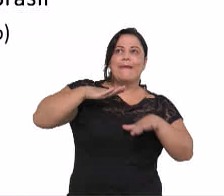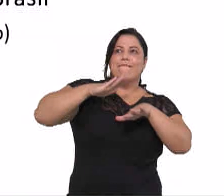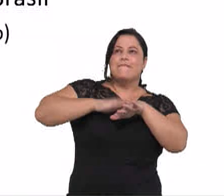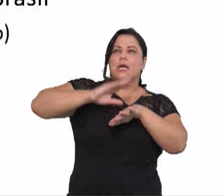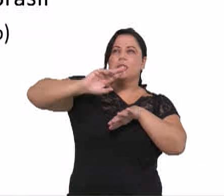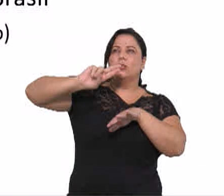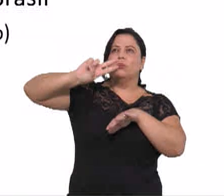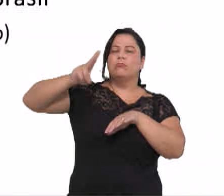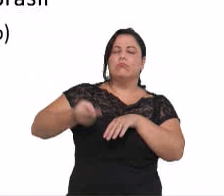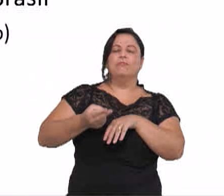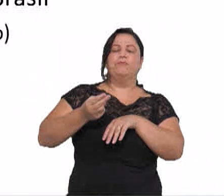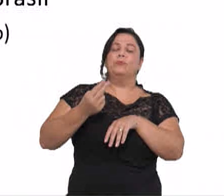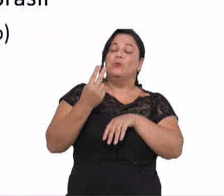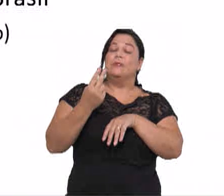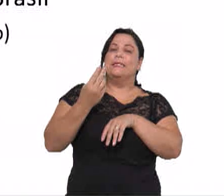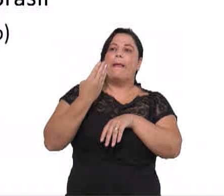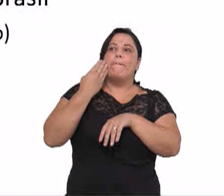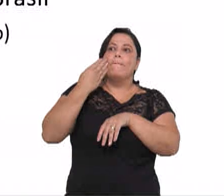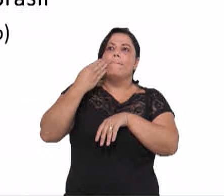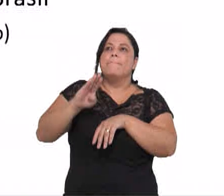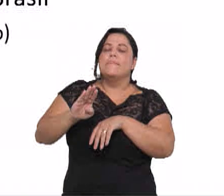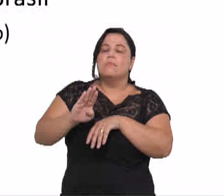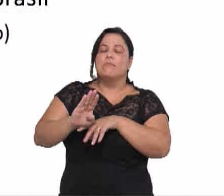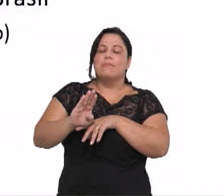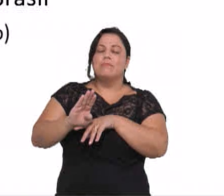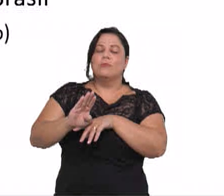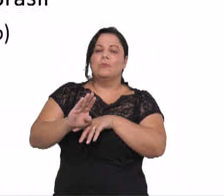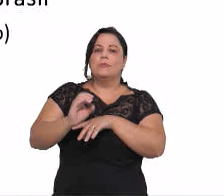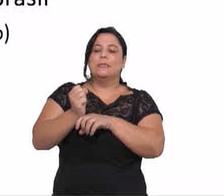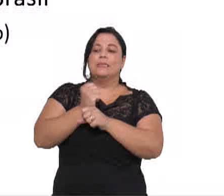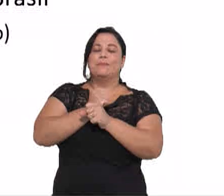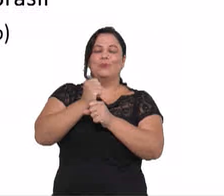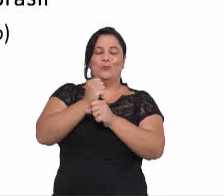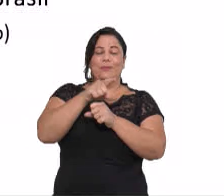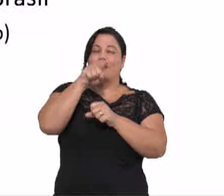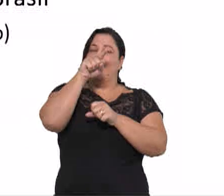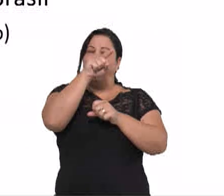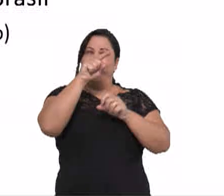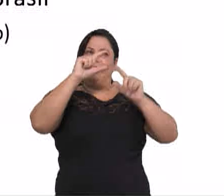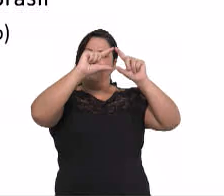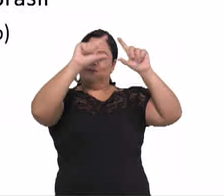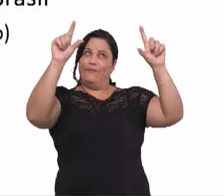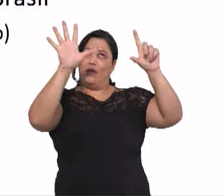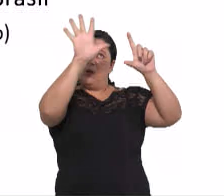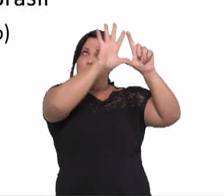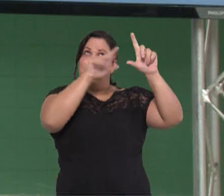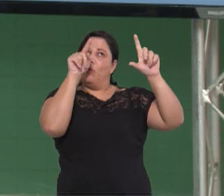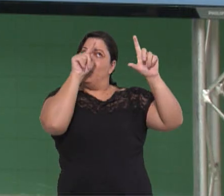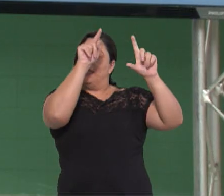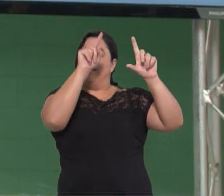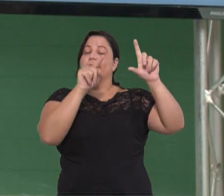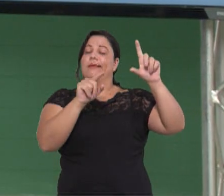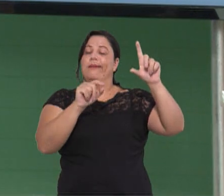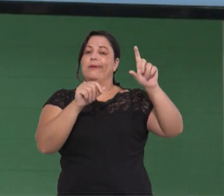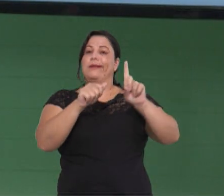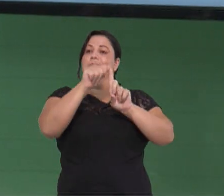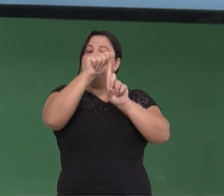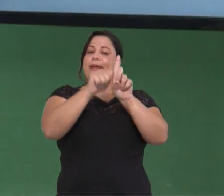ano. Isso aqui é um valor mensal. E começamos